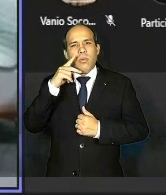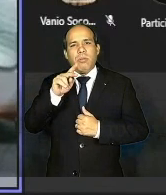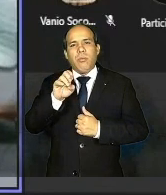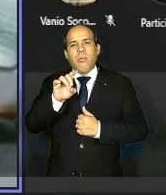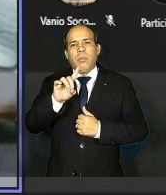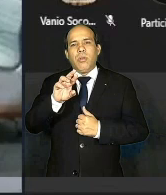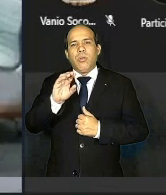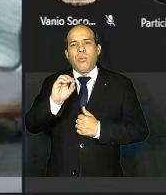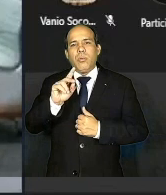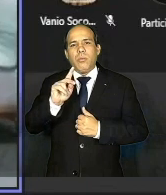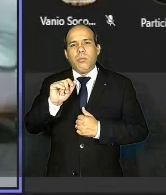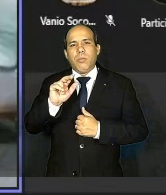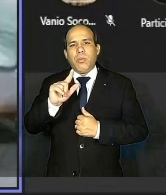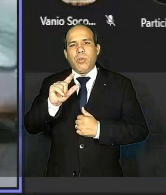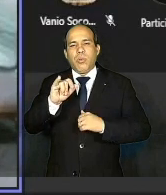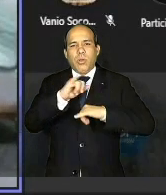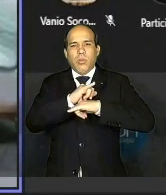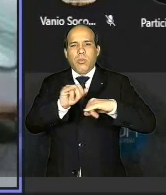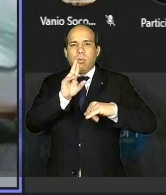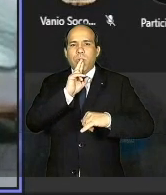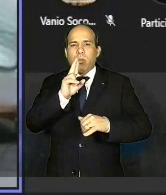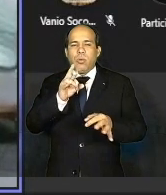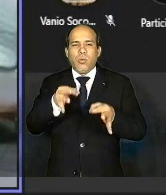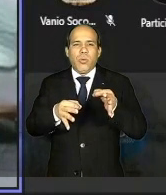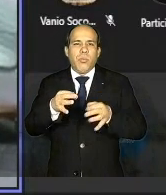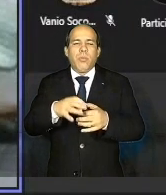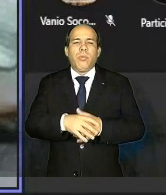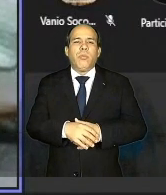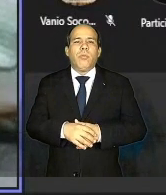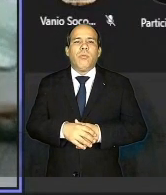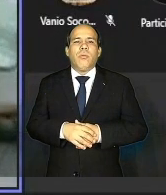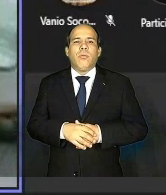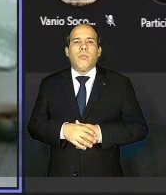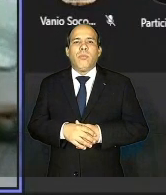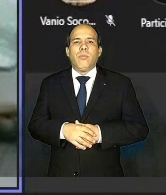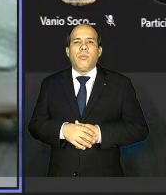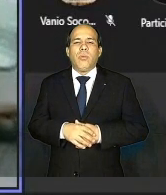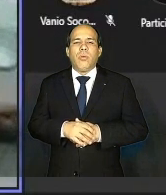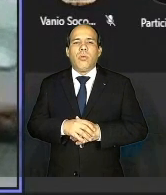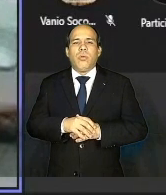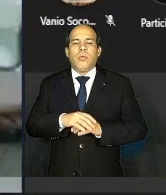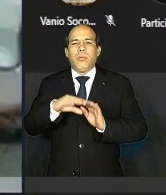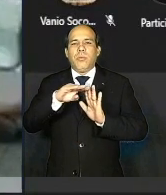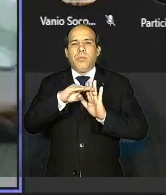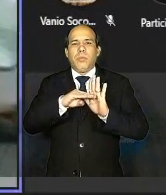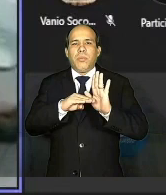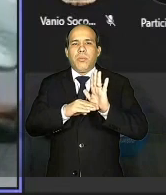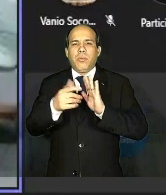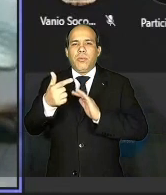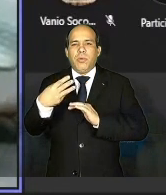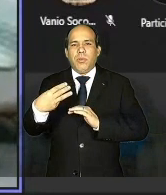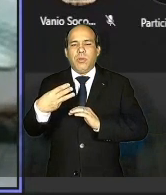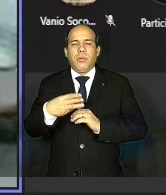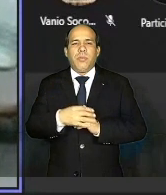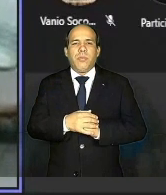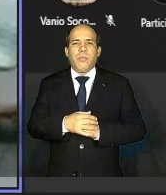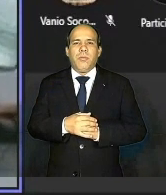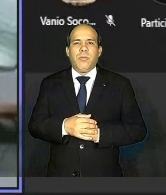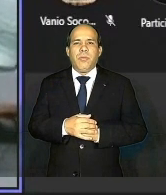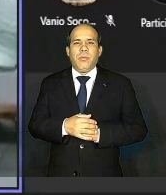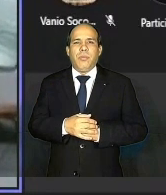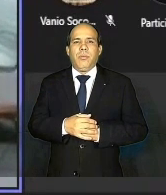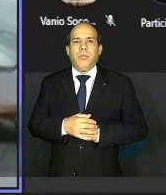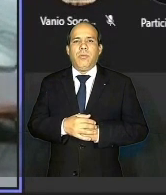Então, agradecendo ao doutor Pedro Paulo da Silva, anuncio o resultado do julgamento do